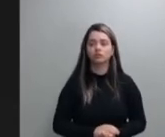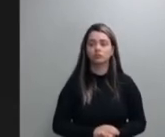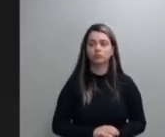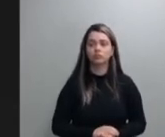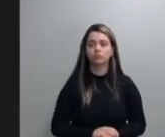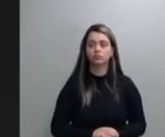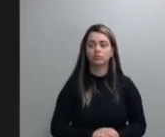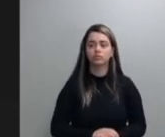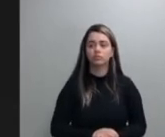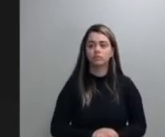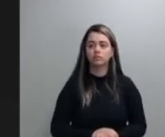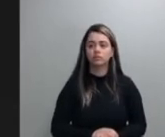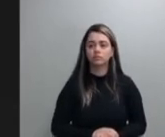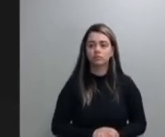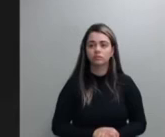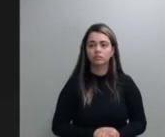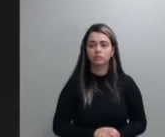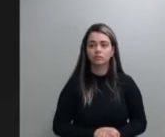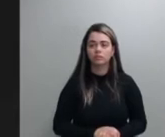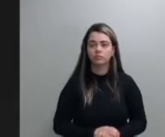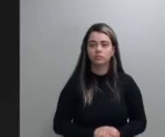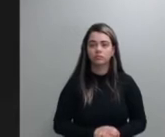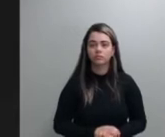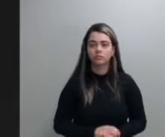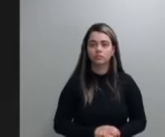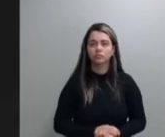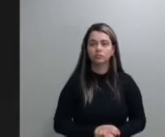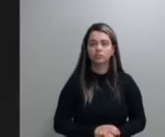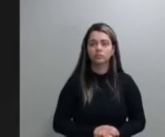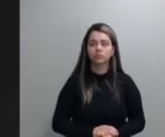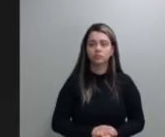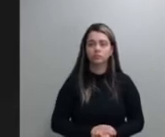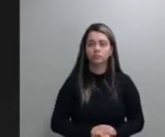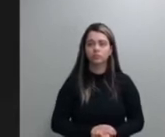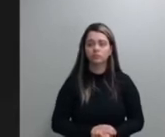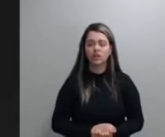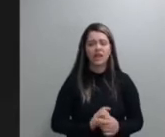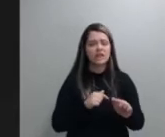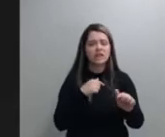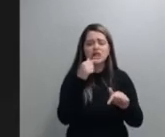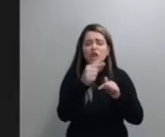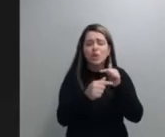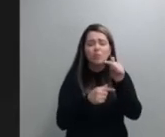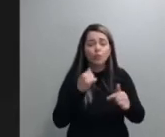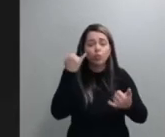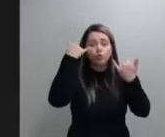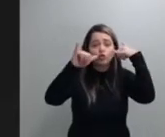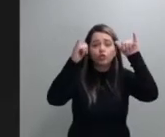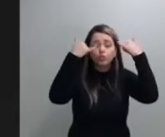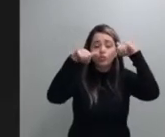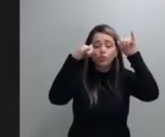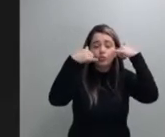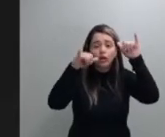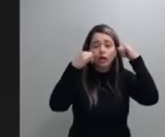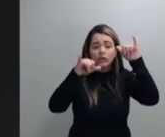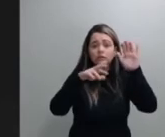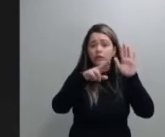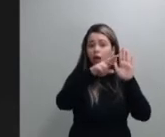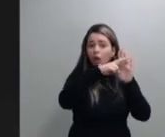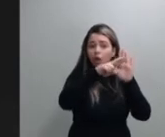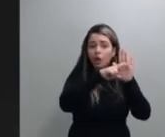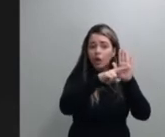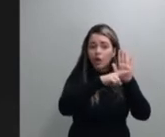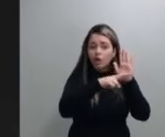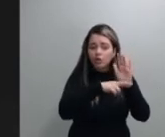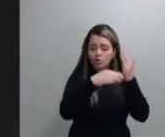técnico, é proposital, no caso dos autos, após a divulgação do resultado final de provas de títulos fazem